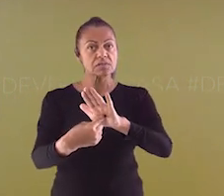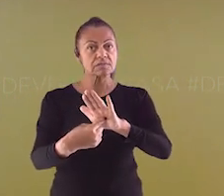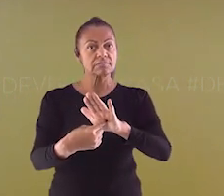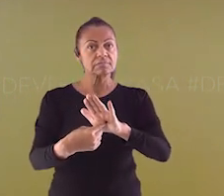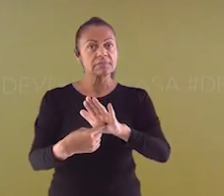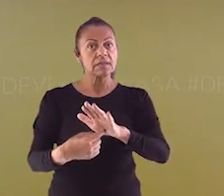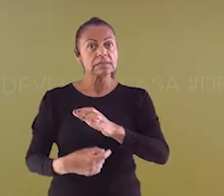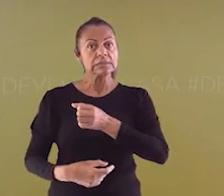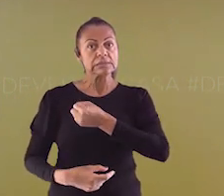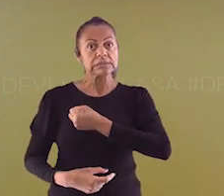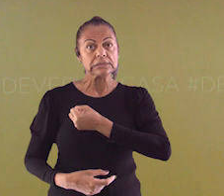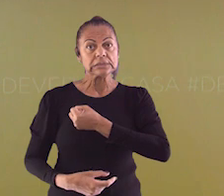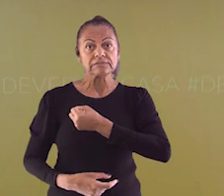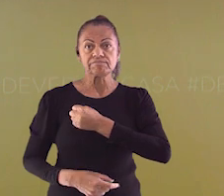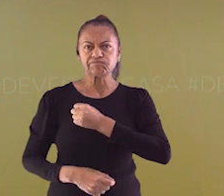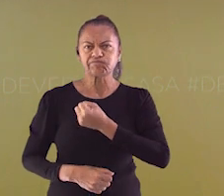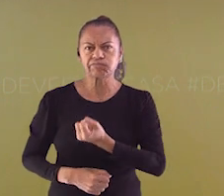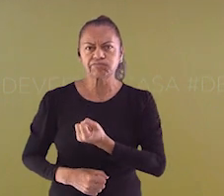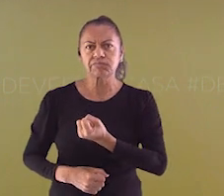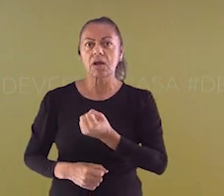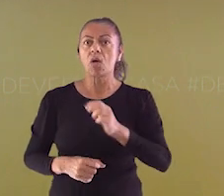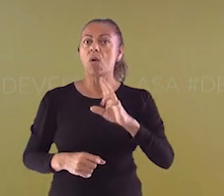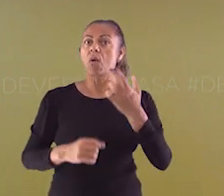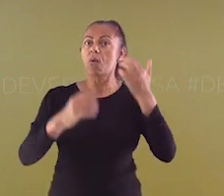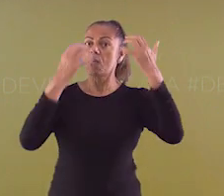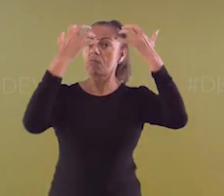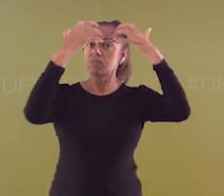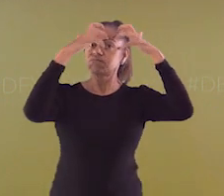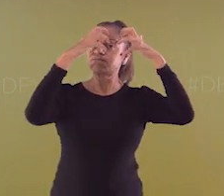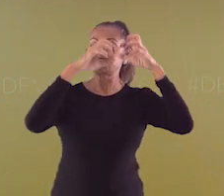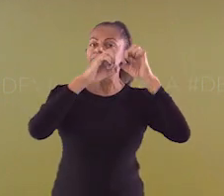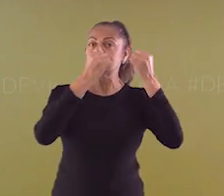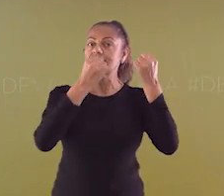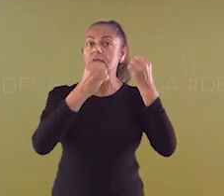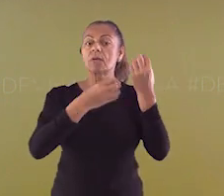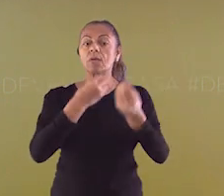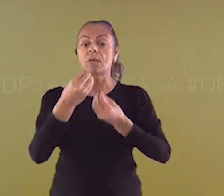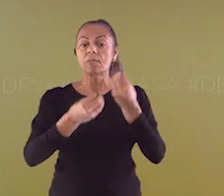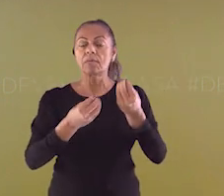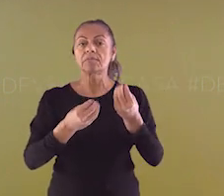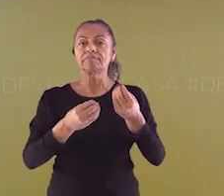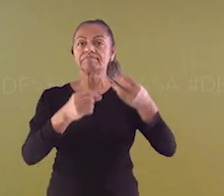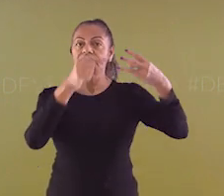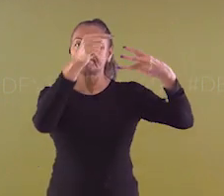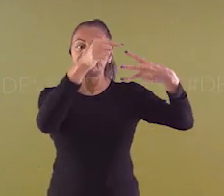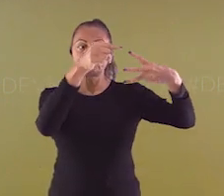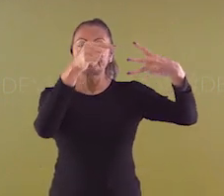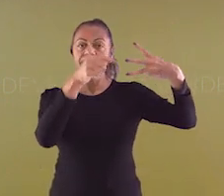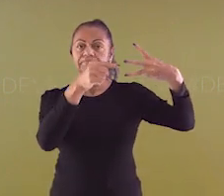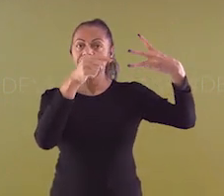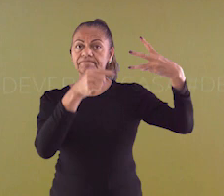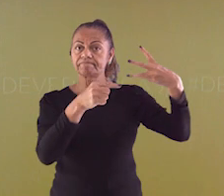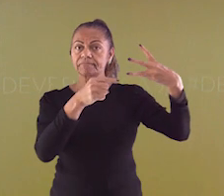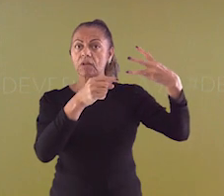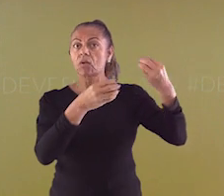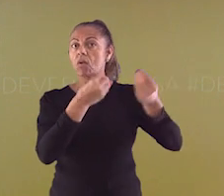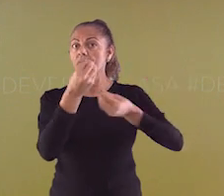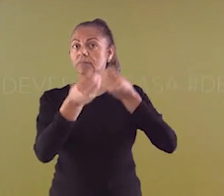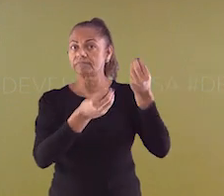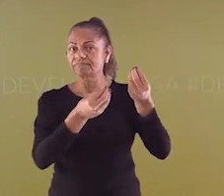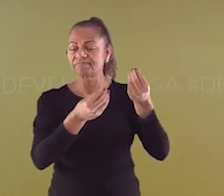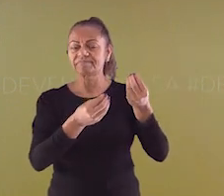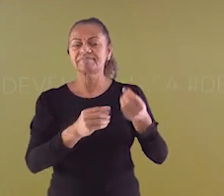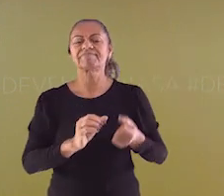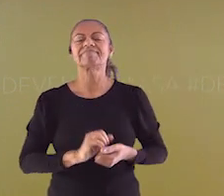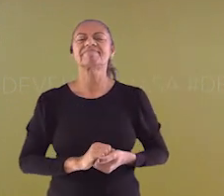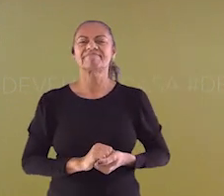cerebral? Letra A: obesidade, colesterol elevado e anorexia. Letra B: